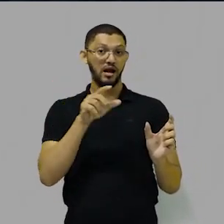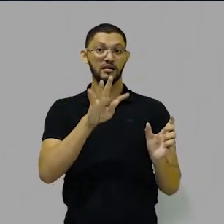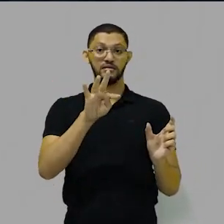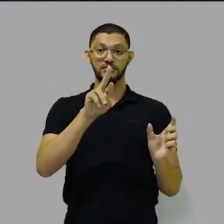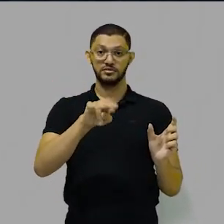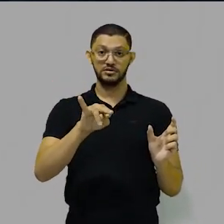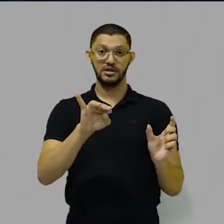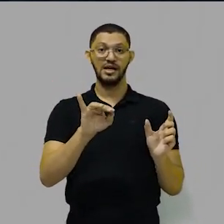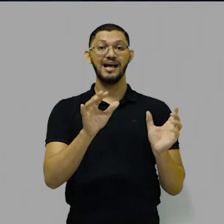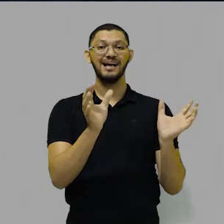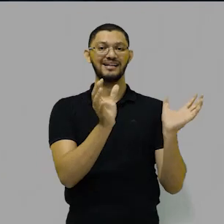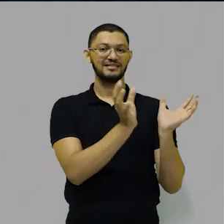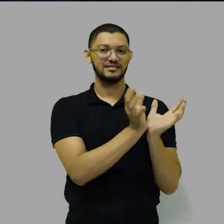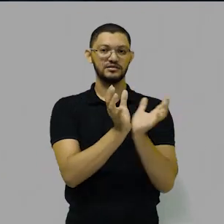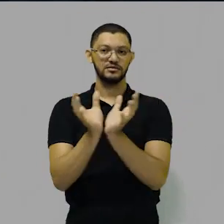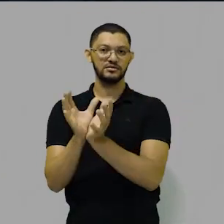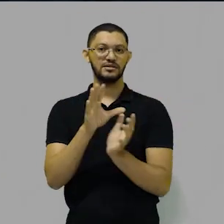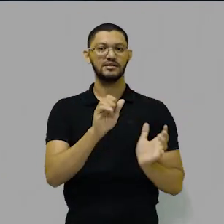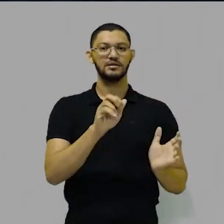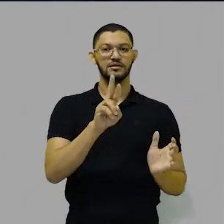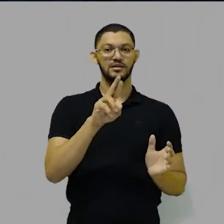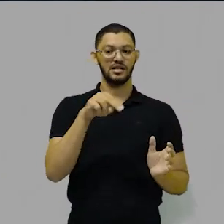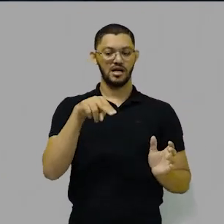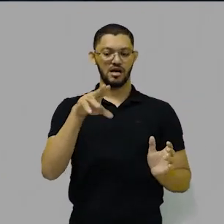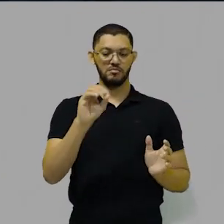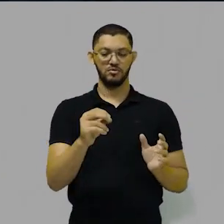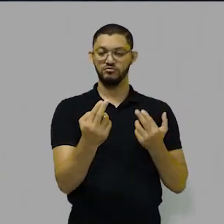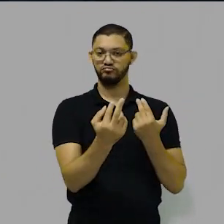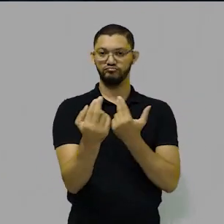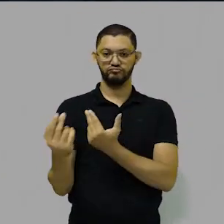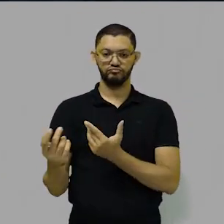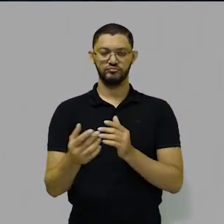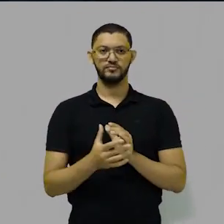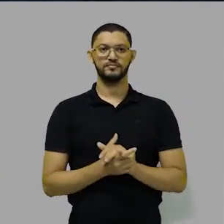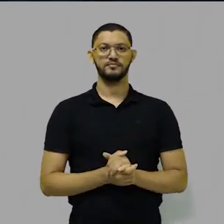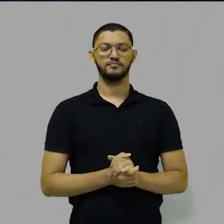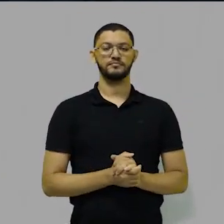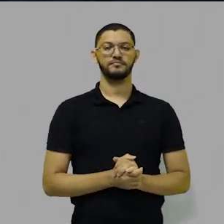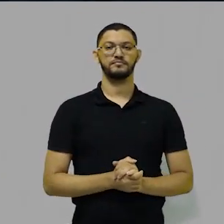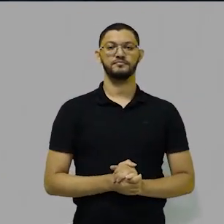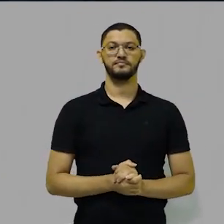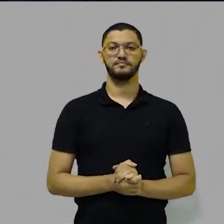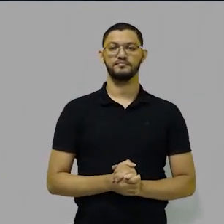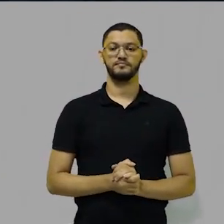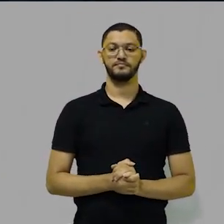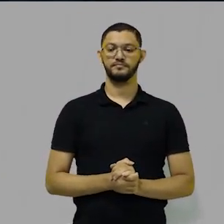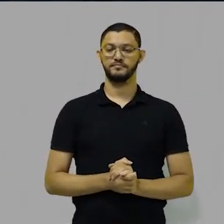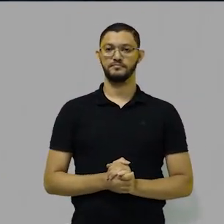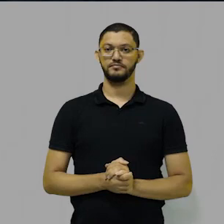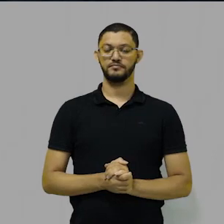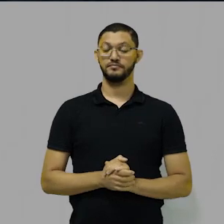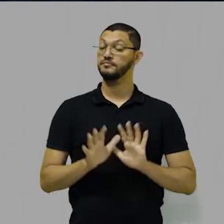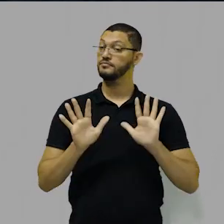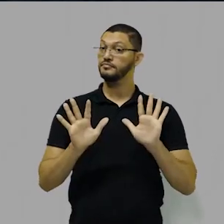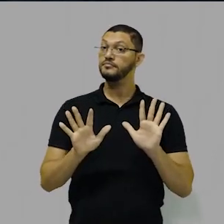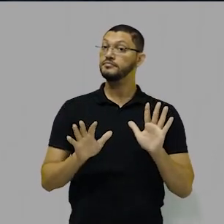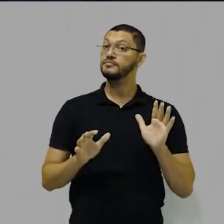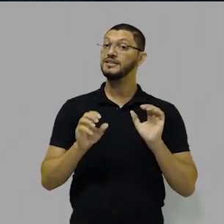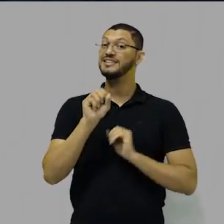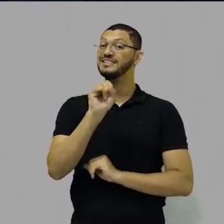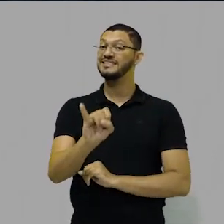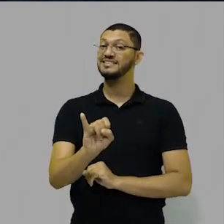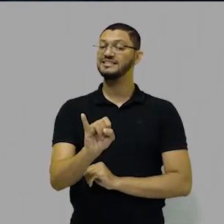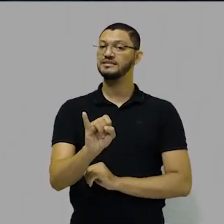3 grupos carbônicos iguais. Então, trimetilamina. Turma, e